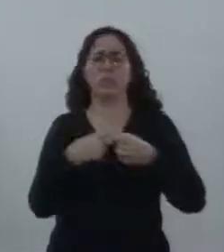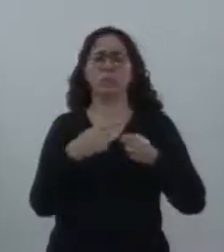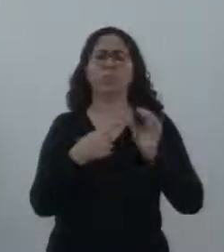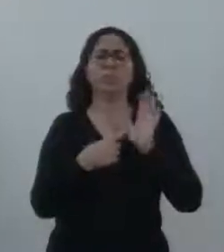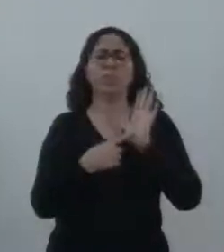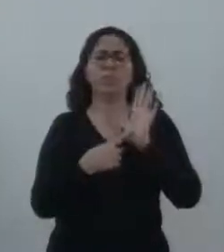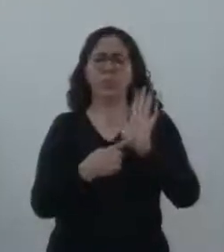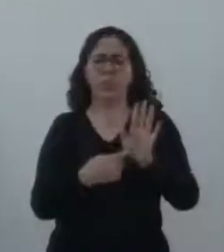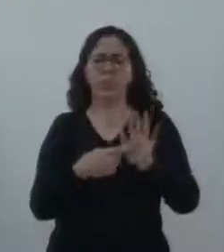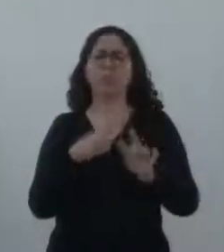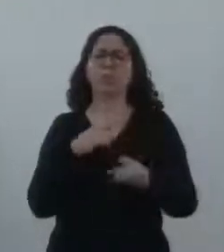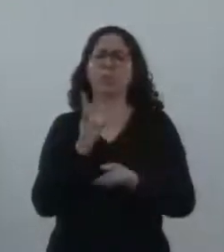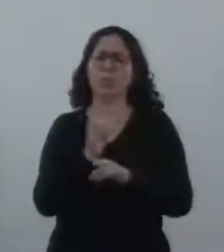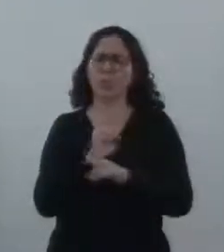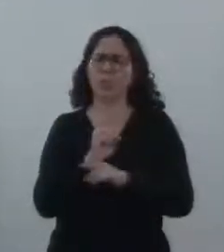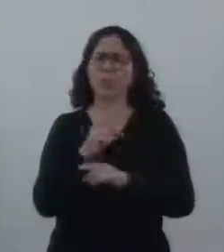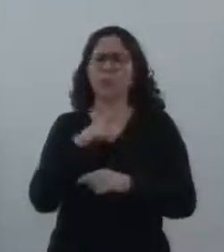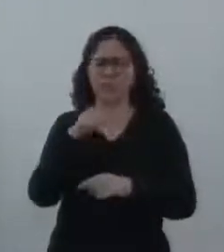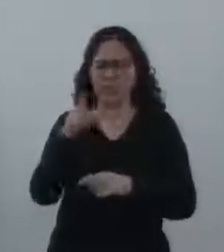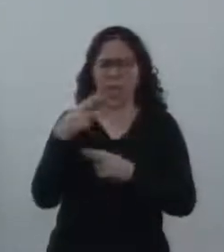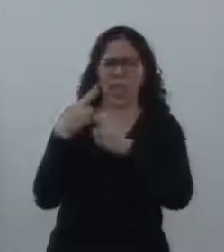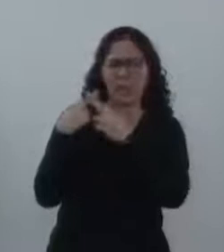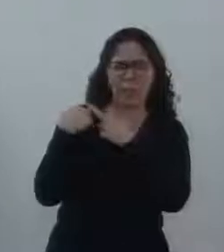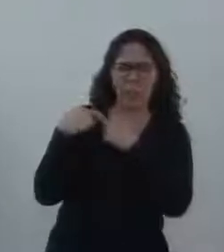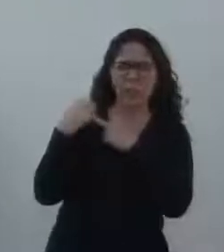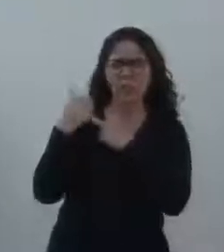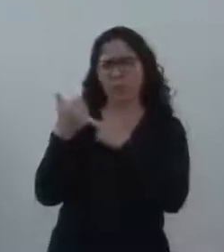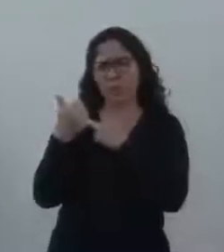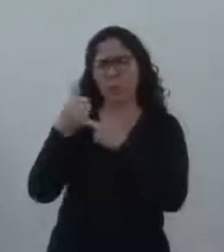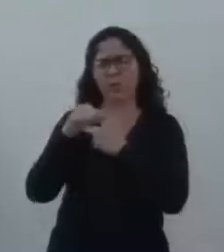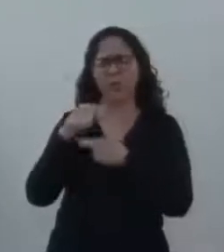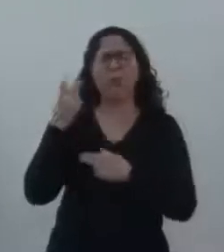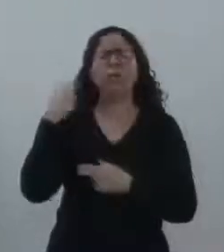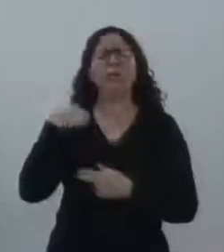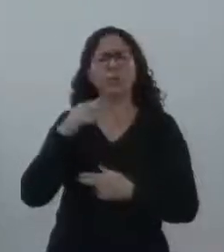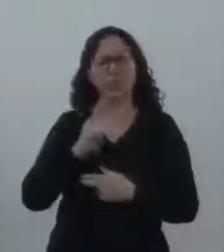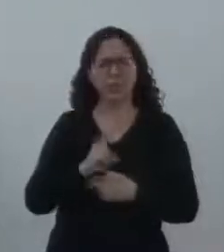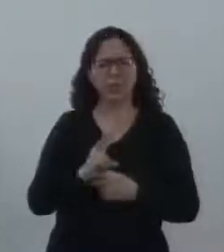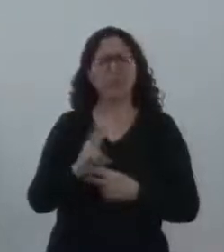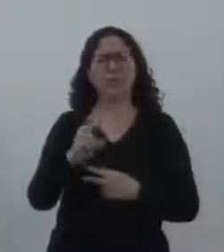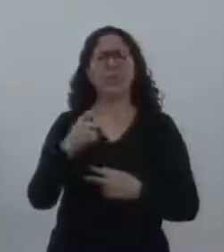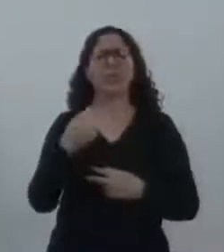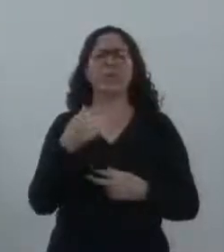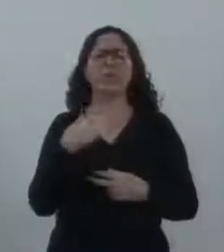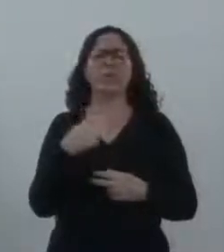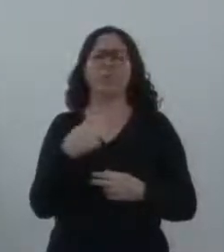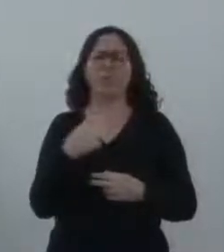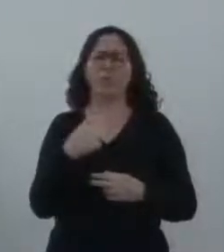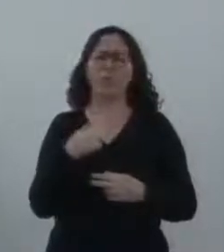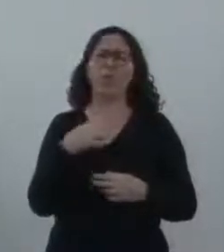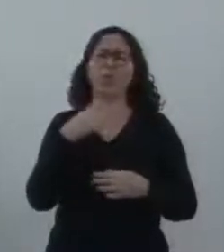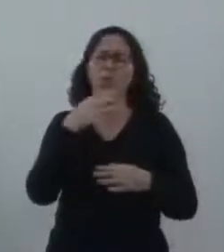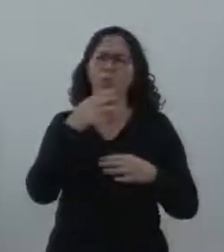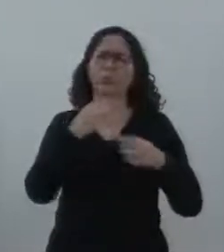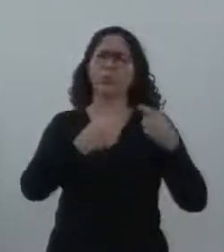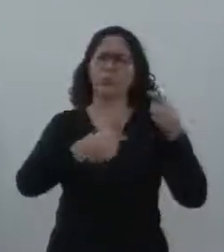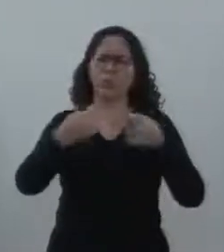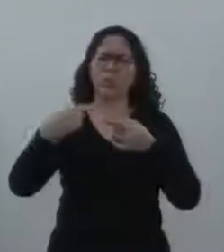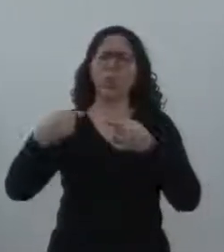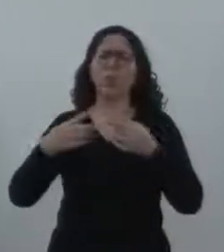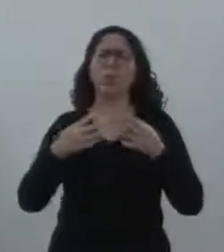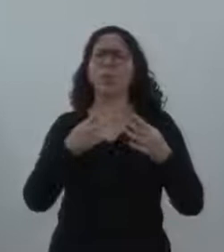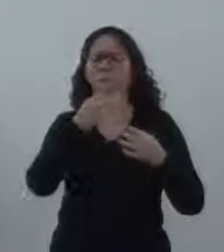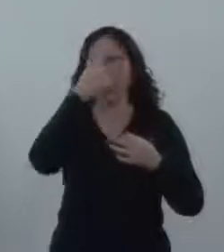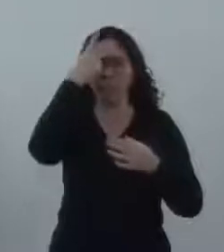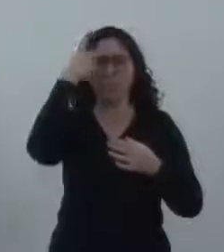uma gestão responsável ou não. Muitas vezes, nas minhas discussões, e eu acho democrático, mas muita gente